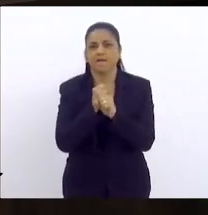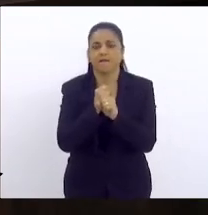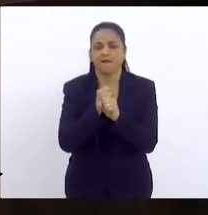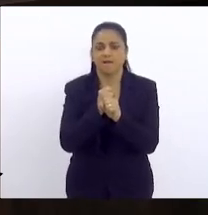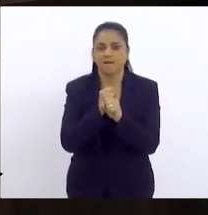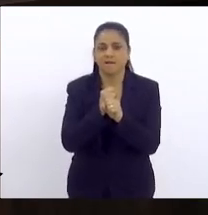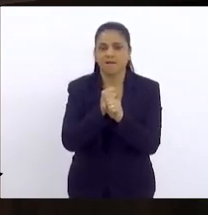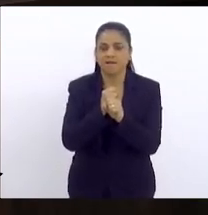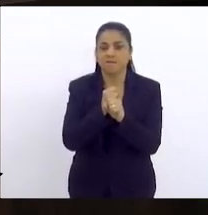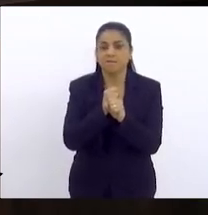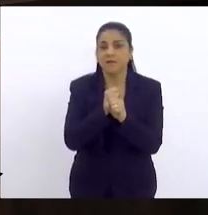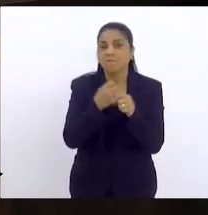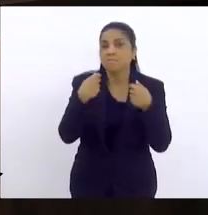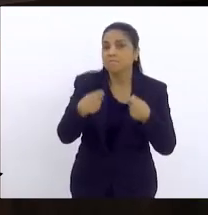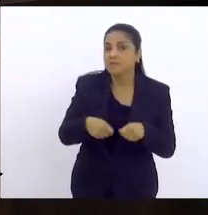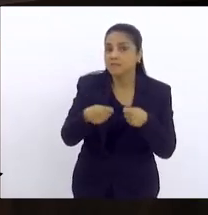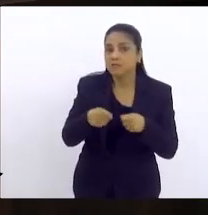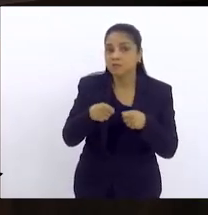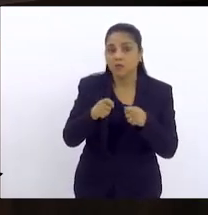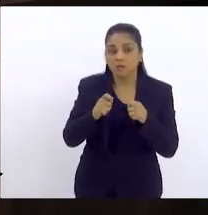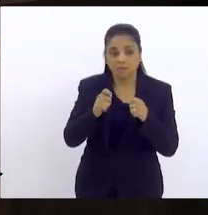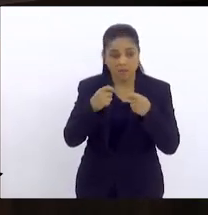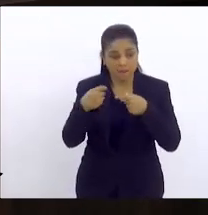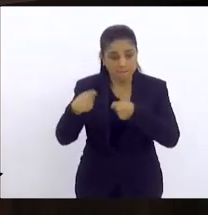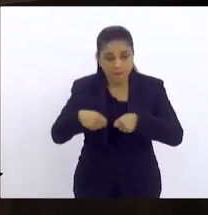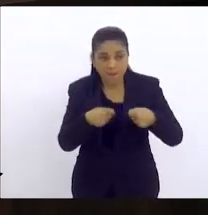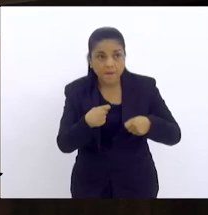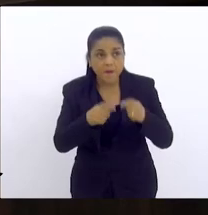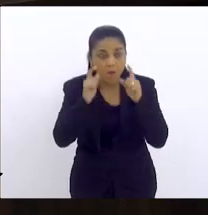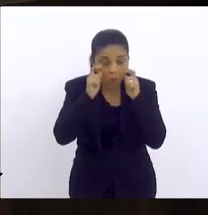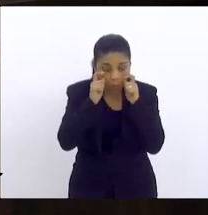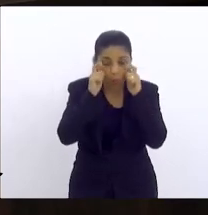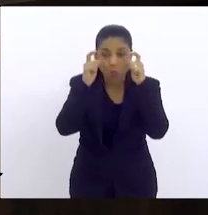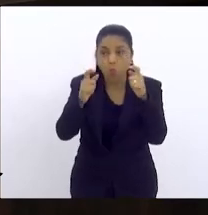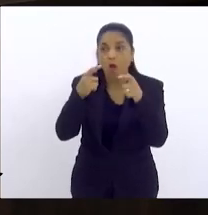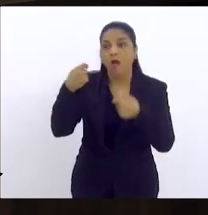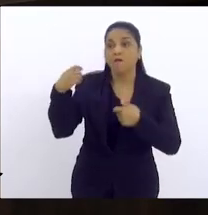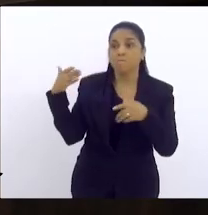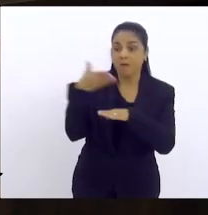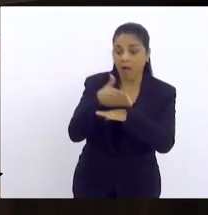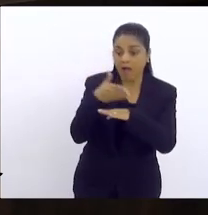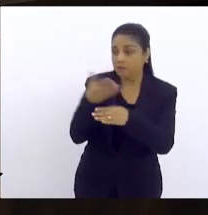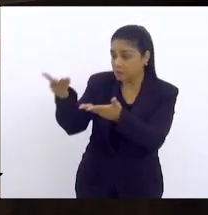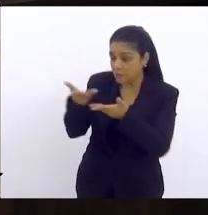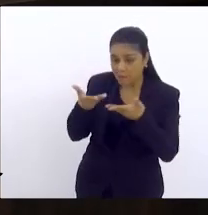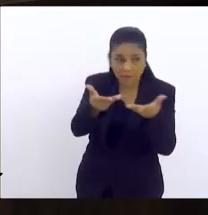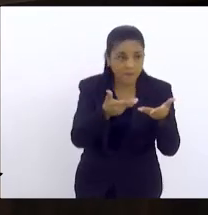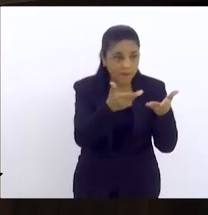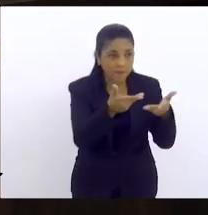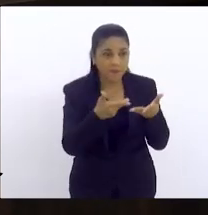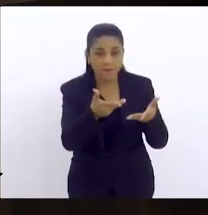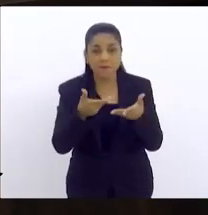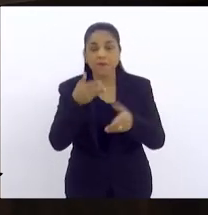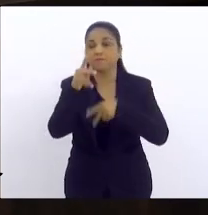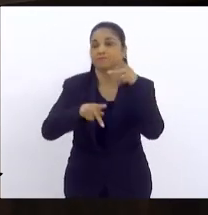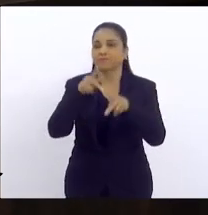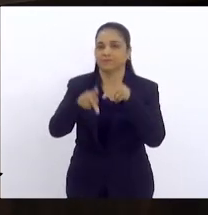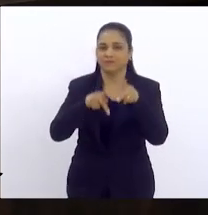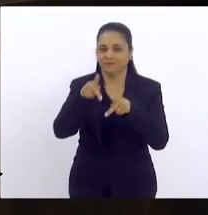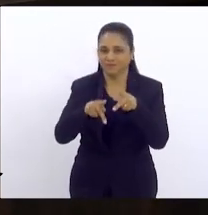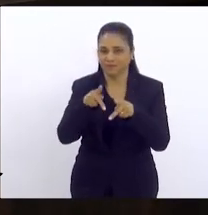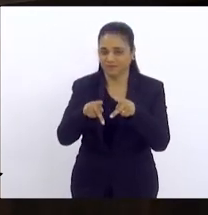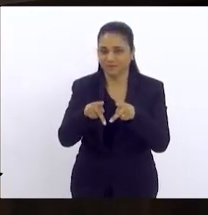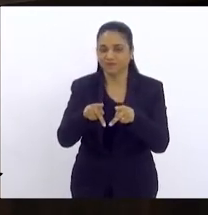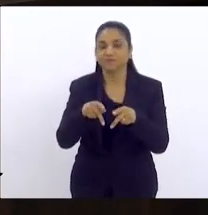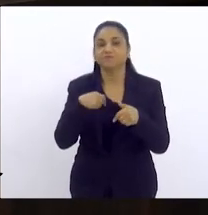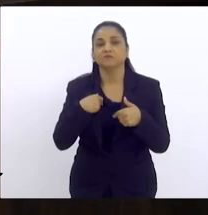mas é preciso chamar atenção Para participação dos outros atores nós estamos hoje com uma